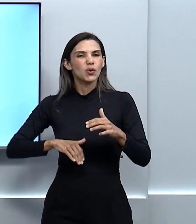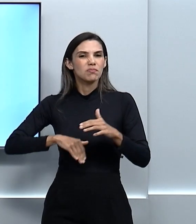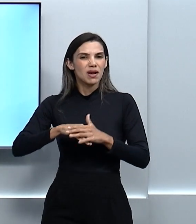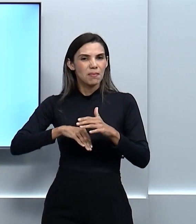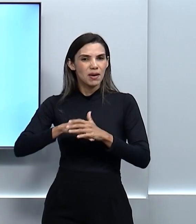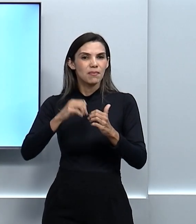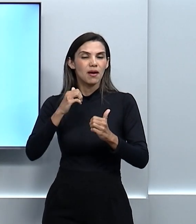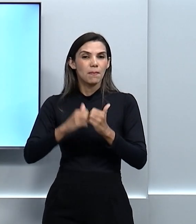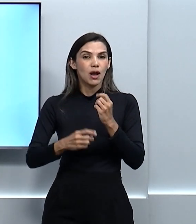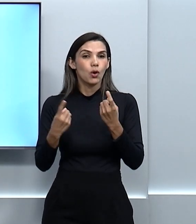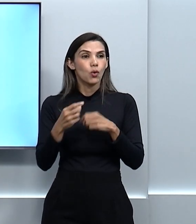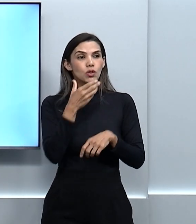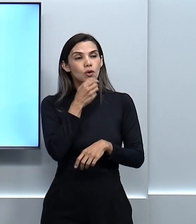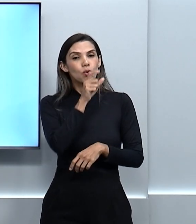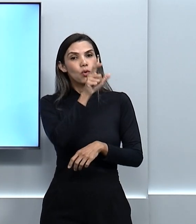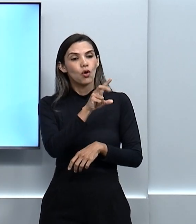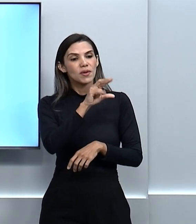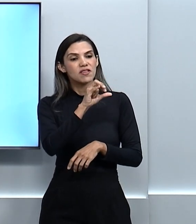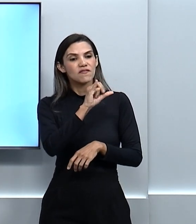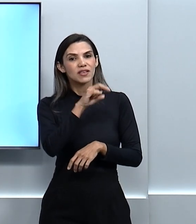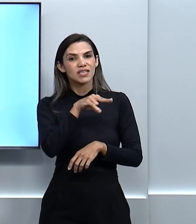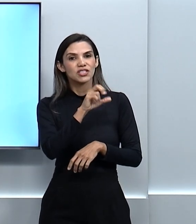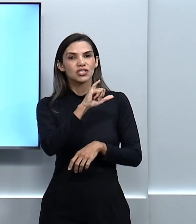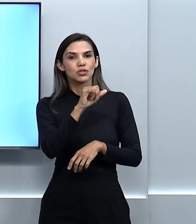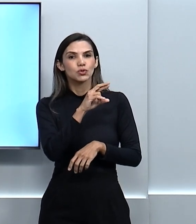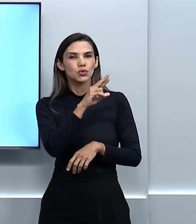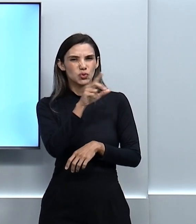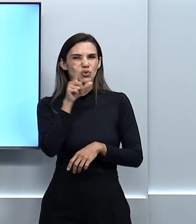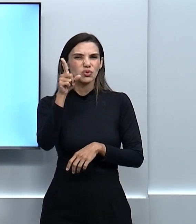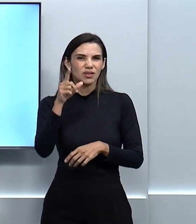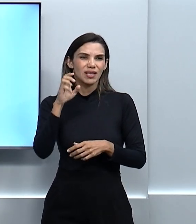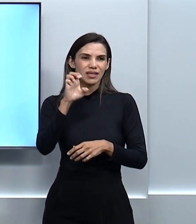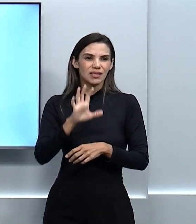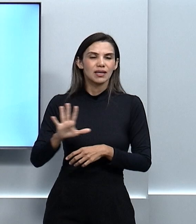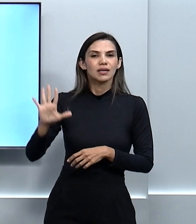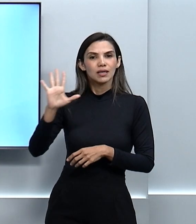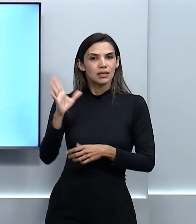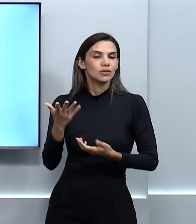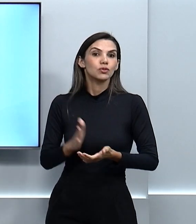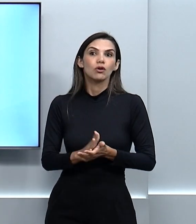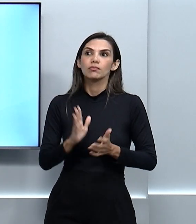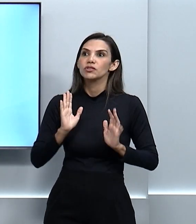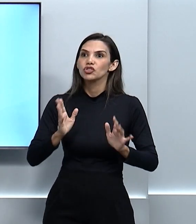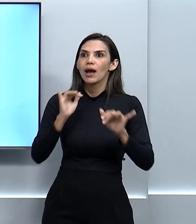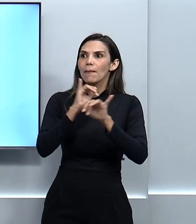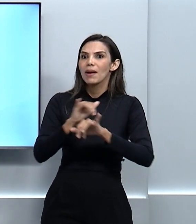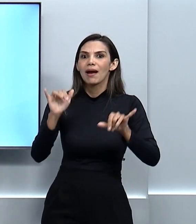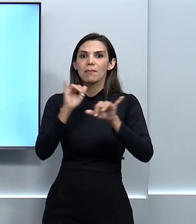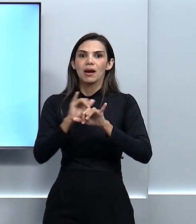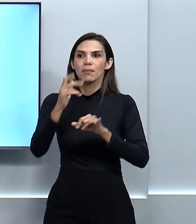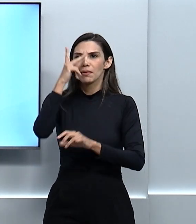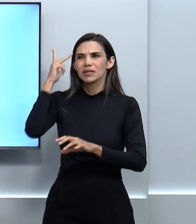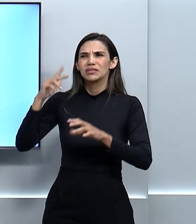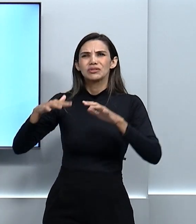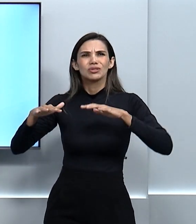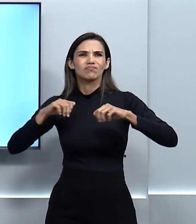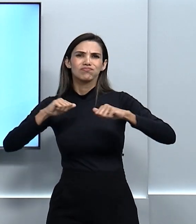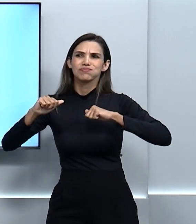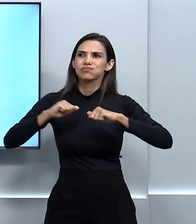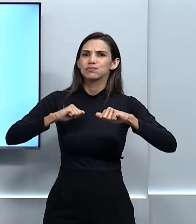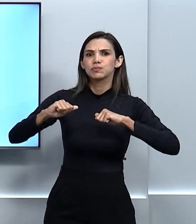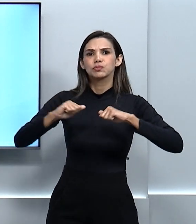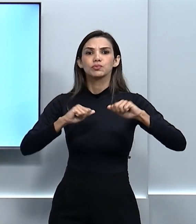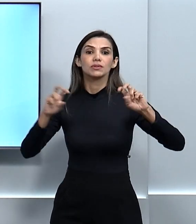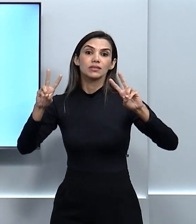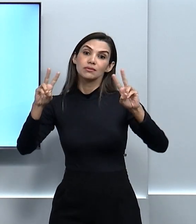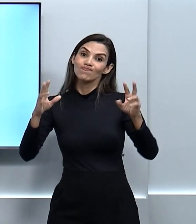contra o atacante brasileiro Vinícius Júnior, que joga na Europa, está repercutindo mundialmente e gerando discussões.